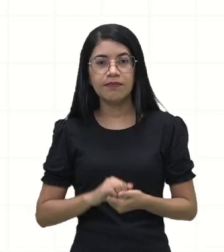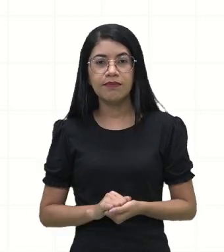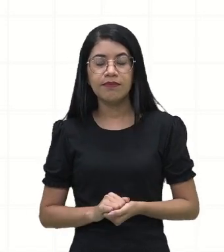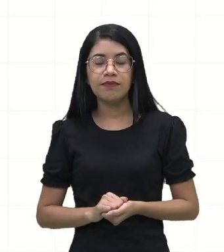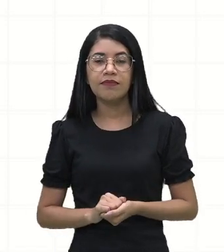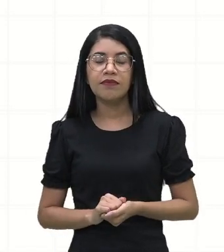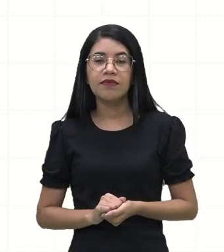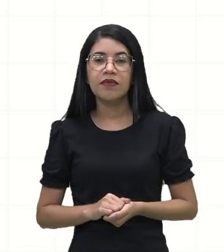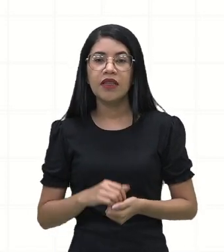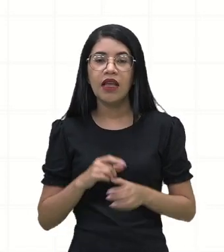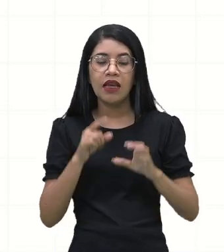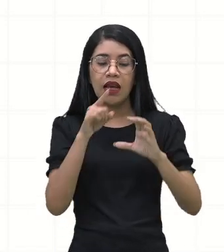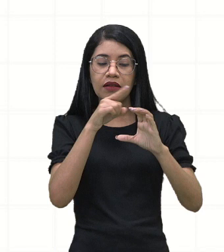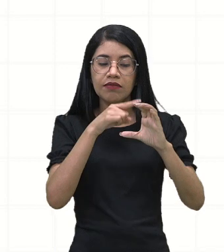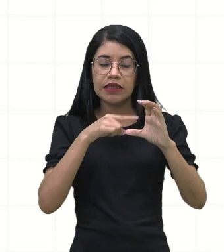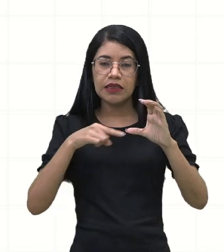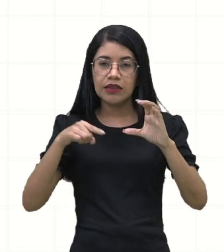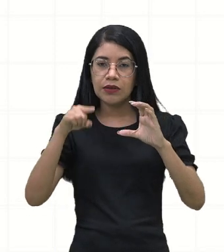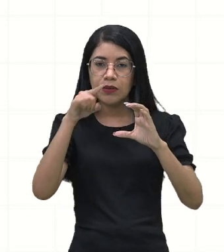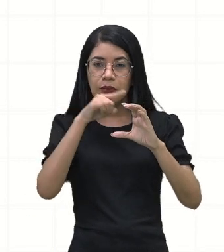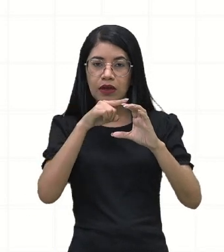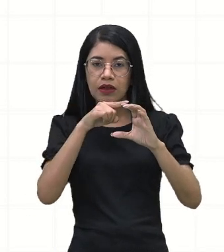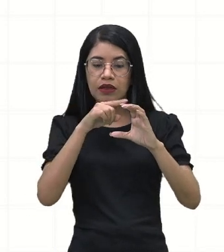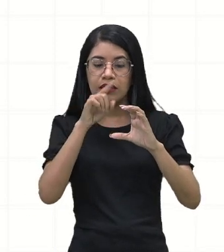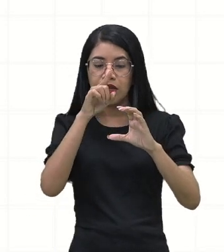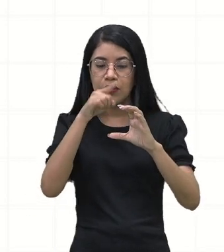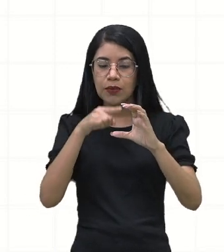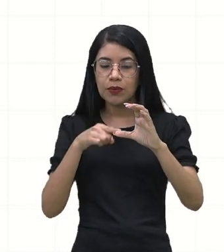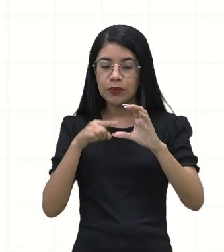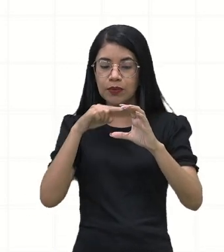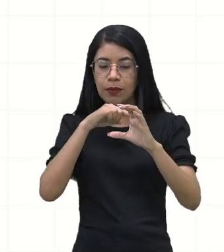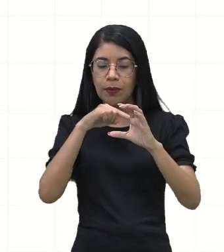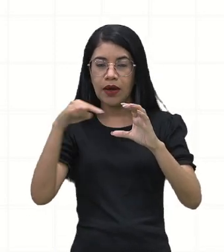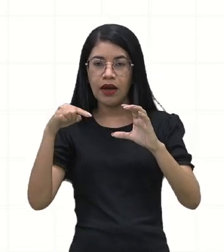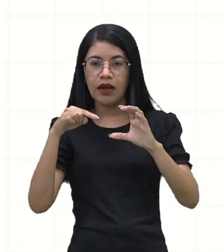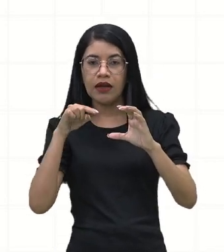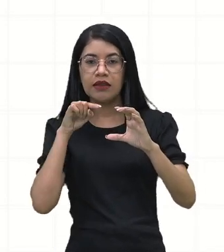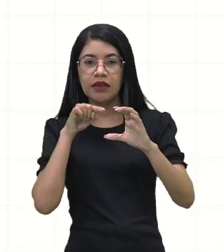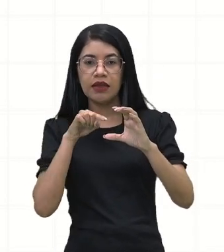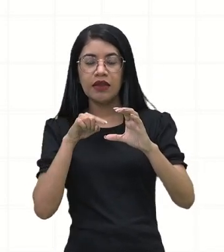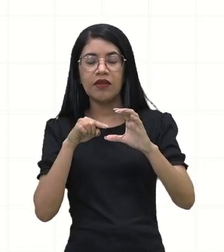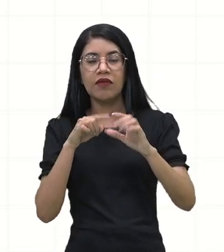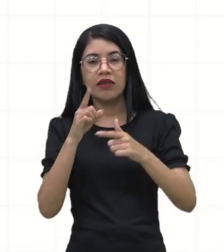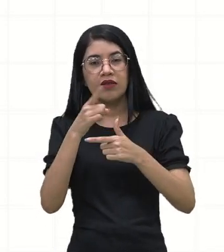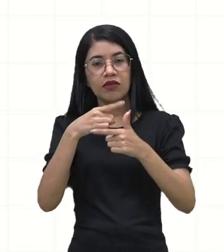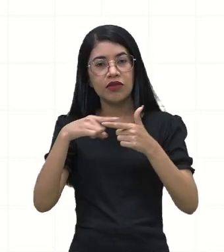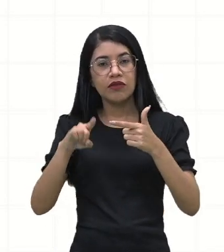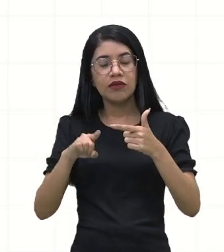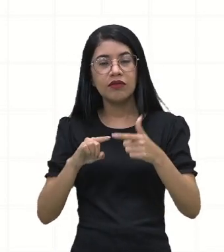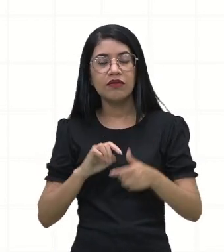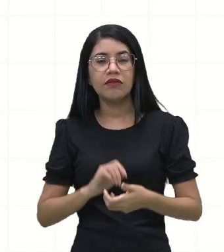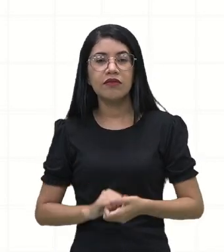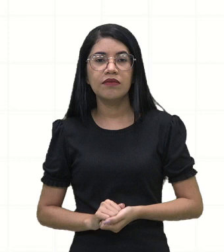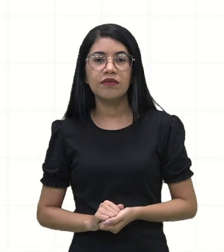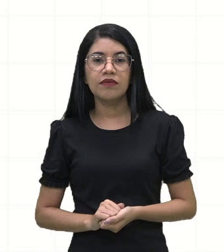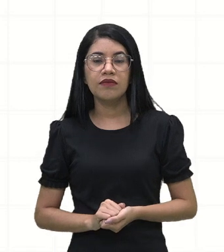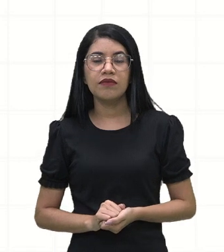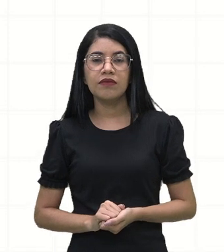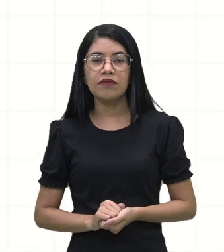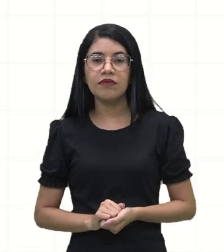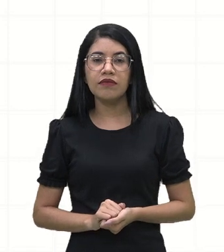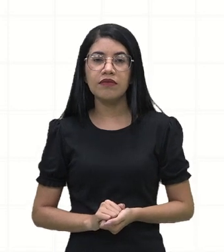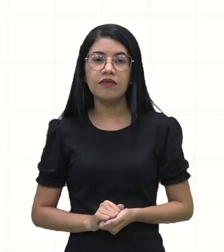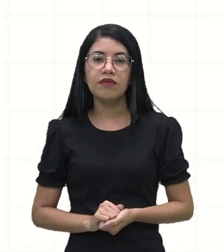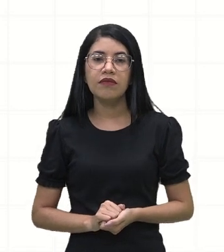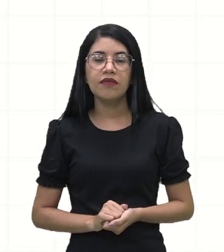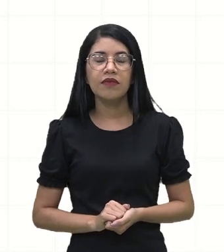entre circunferência e diâmetro. Tá? Então, só para lembrar,